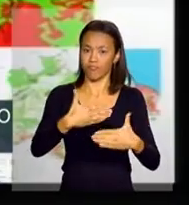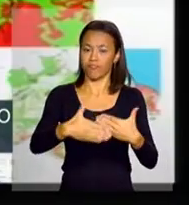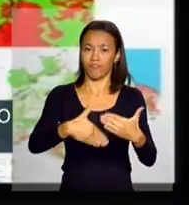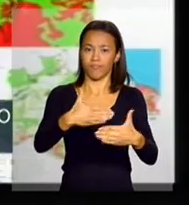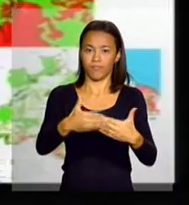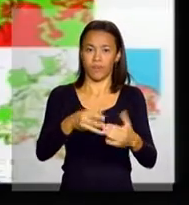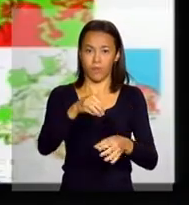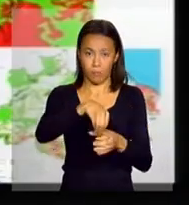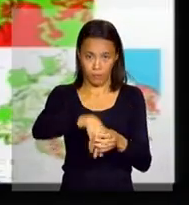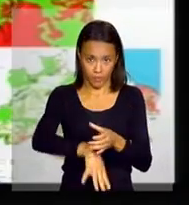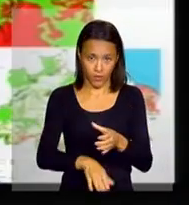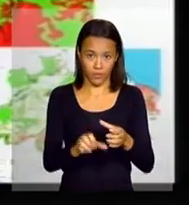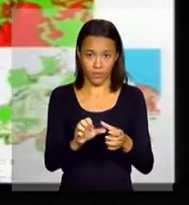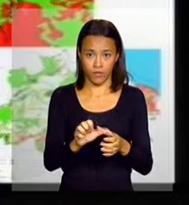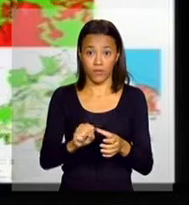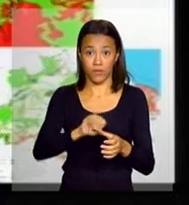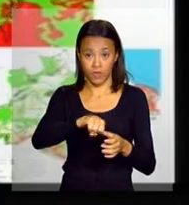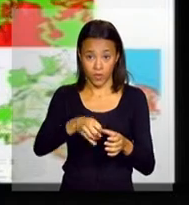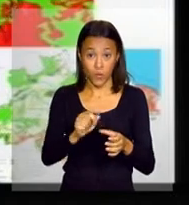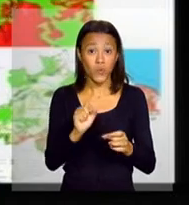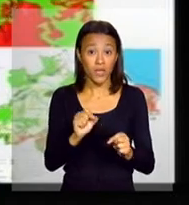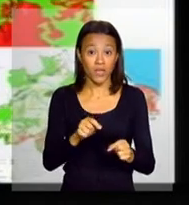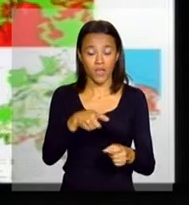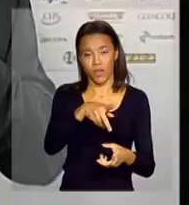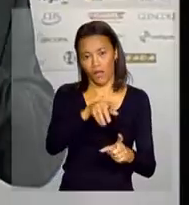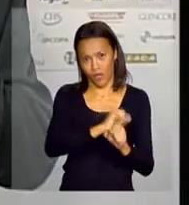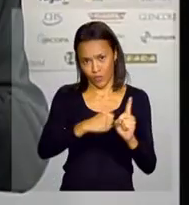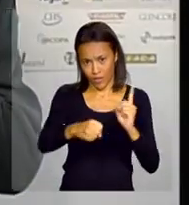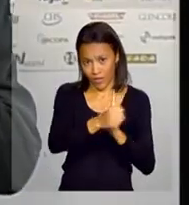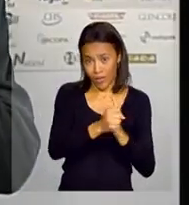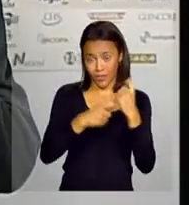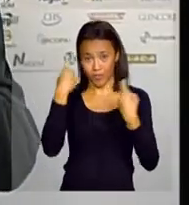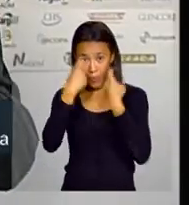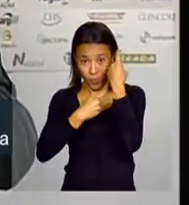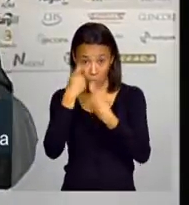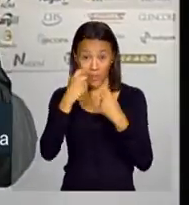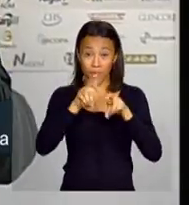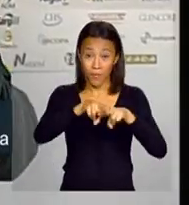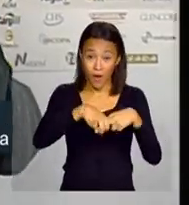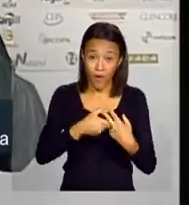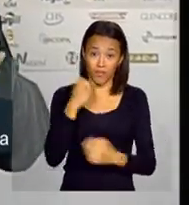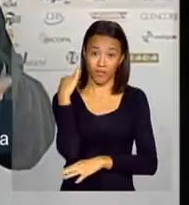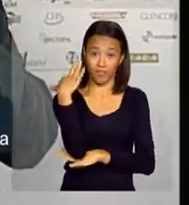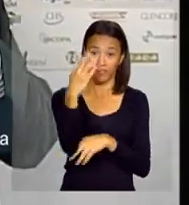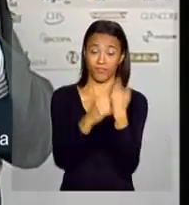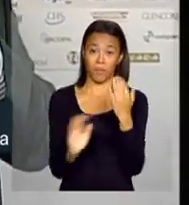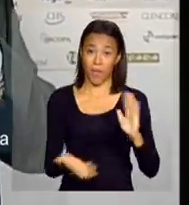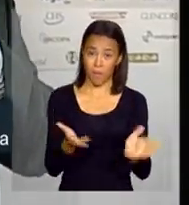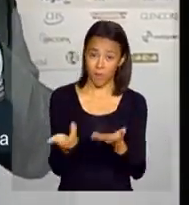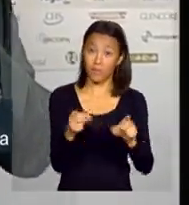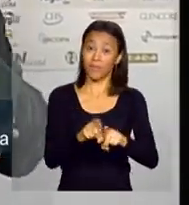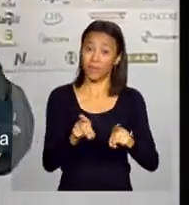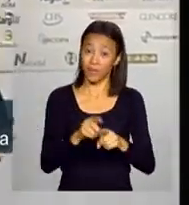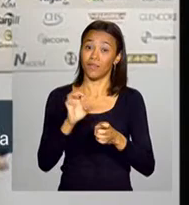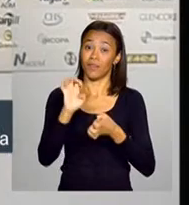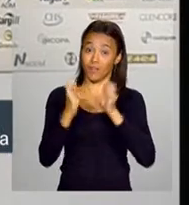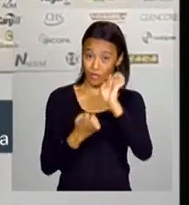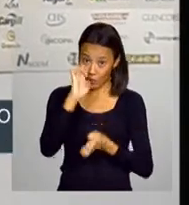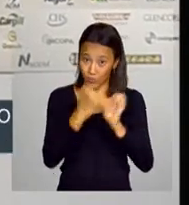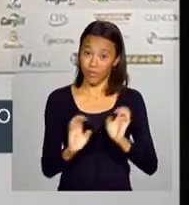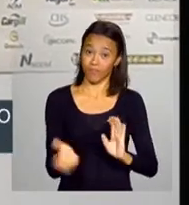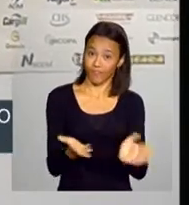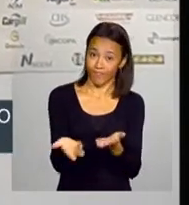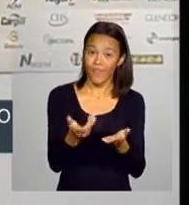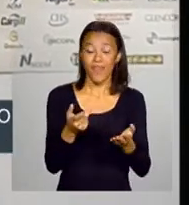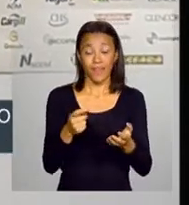floresta, o que exige da sociedade preocupada com a contenção do desmatamento, do governo e da própria indústria, uma atenção redobrada. Esse é